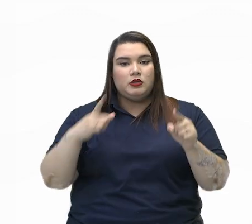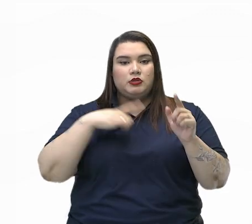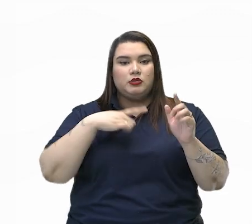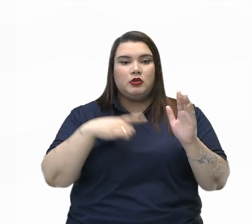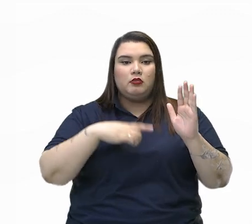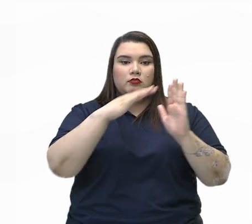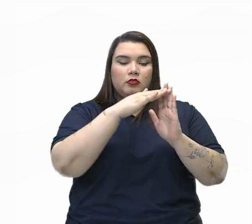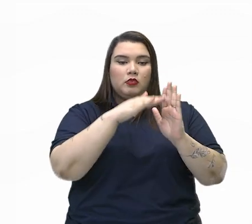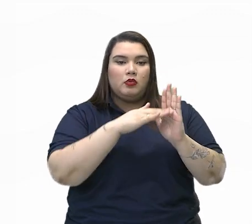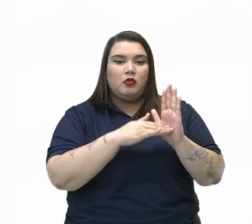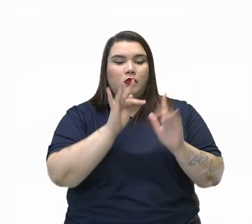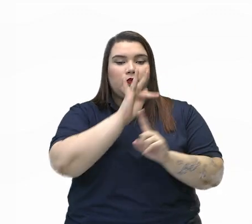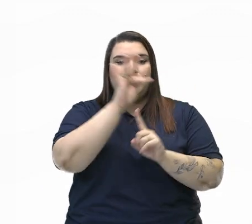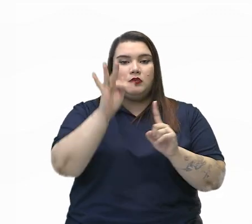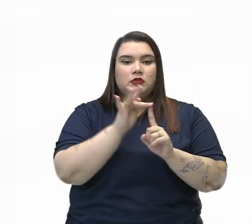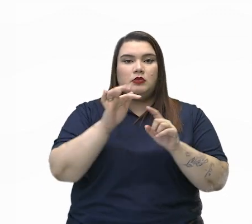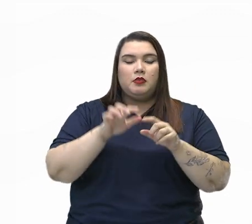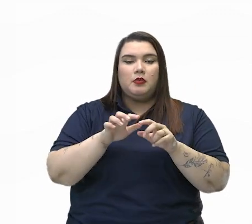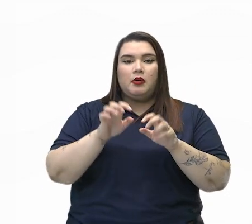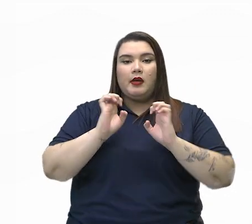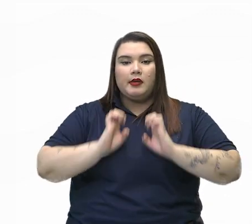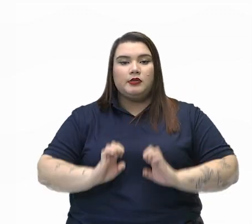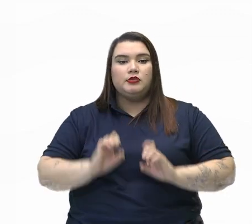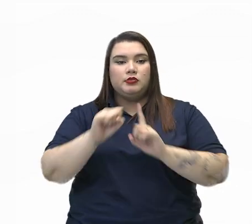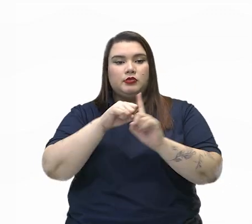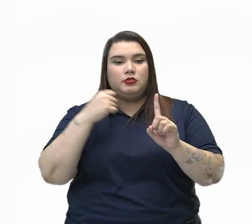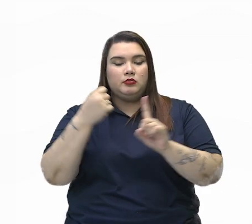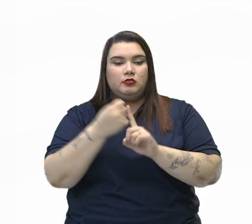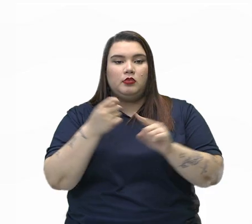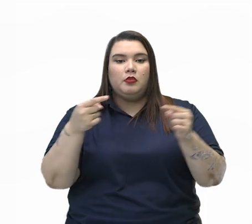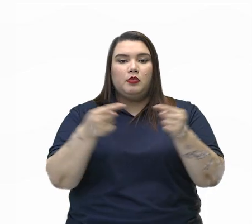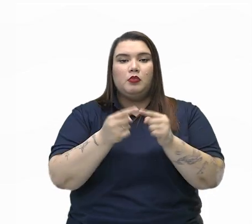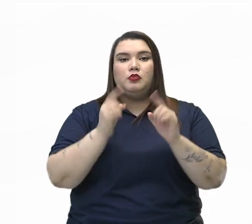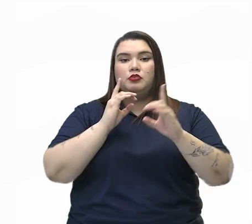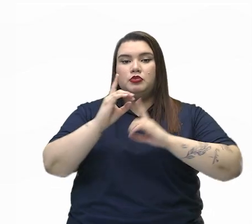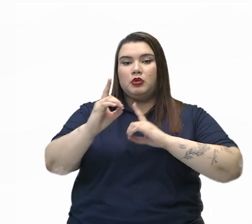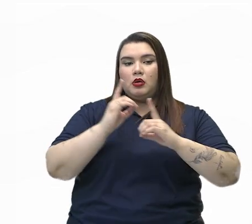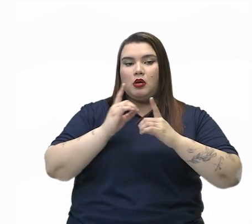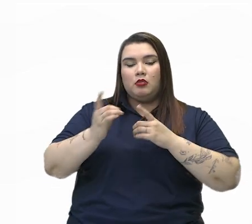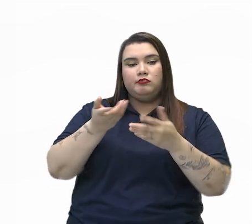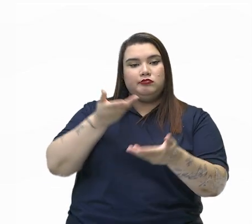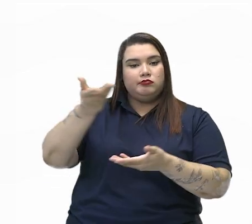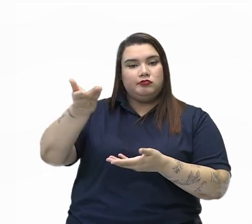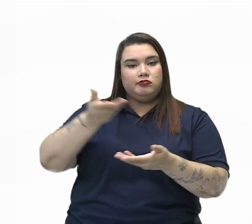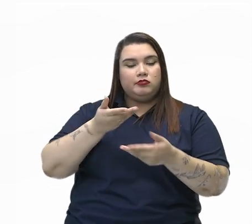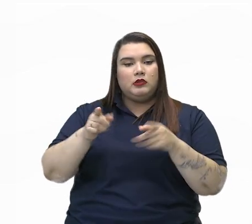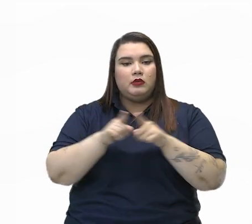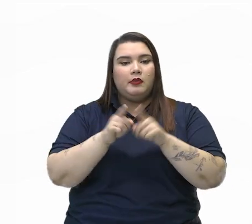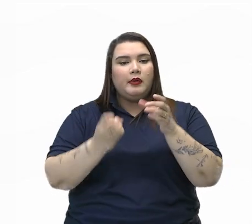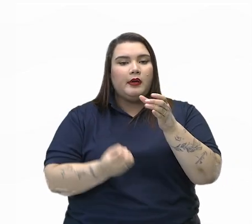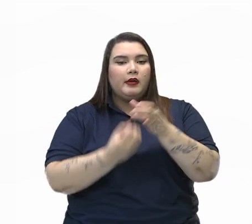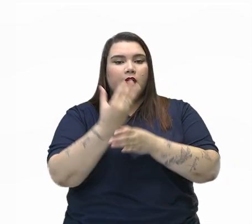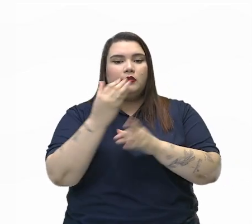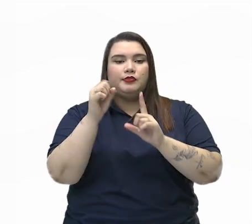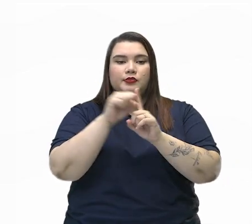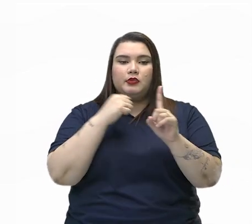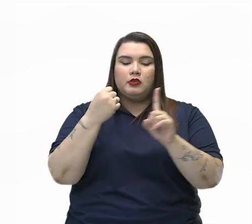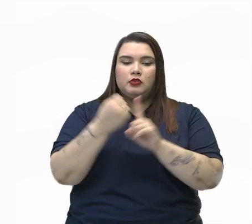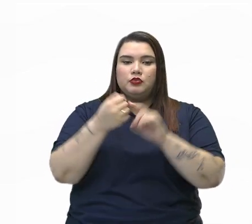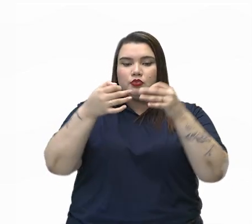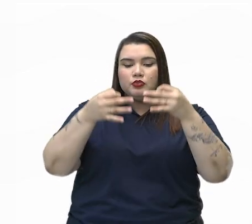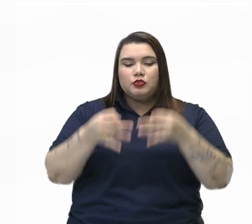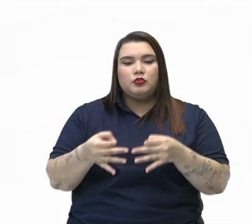mas cumprem uma função ética e social. Elas convidam ao diálogo, à escuta e à construção